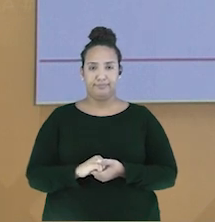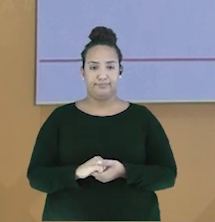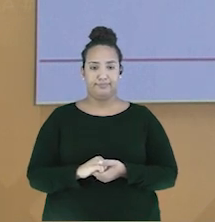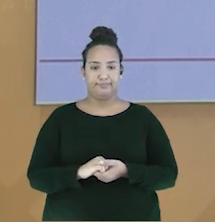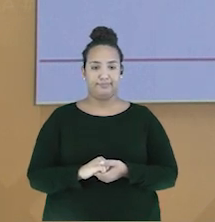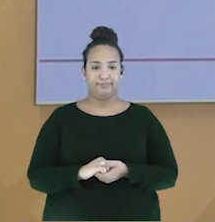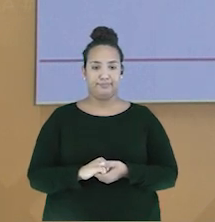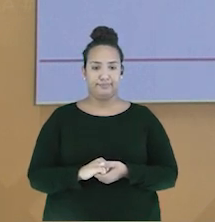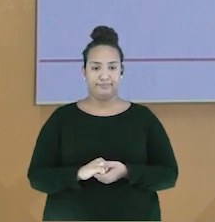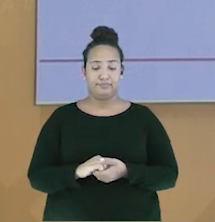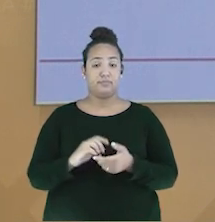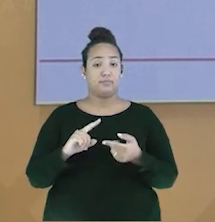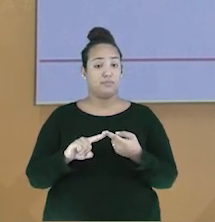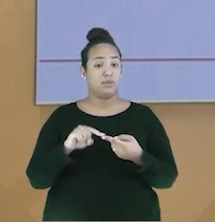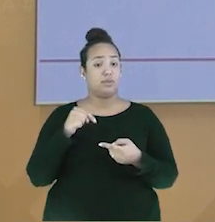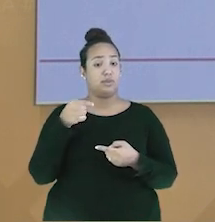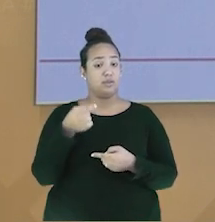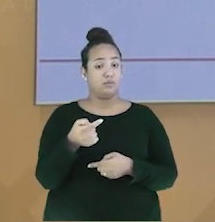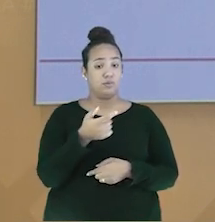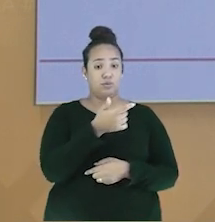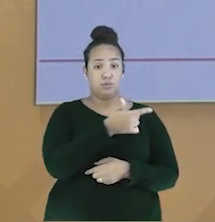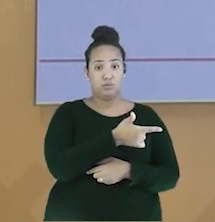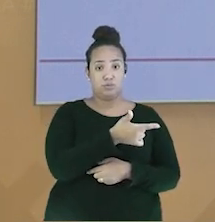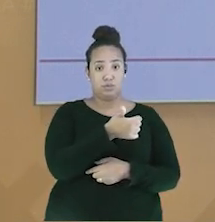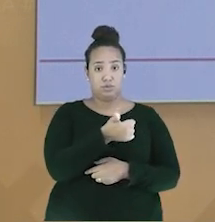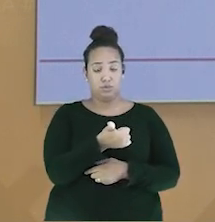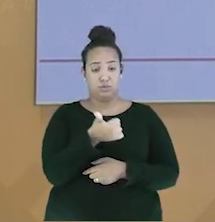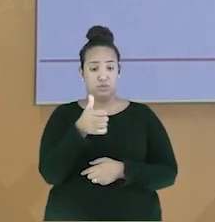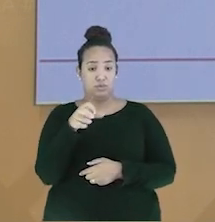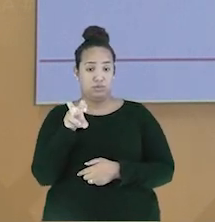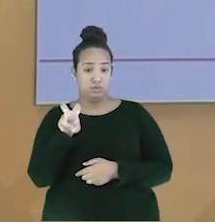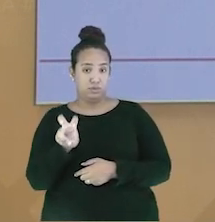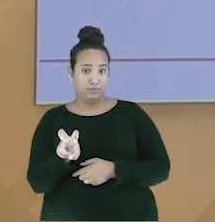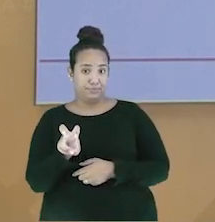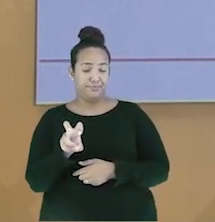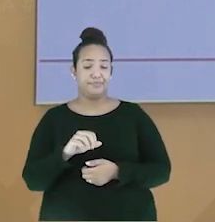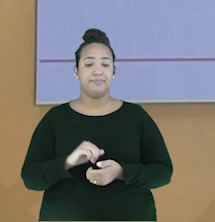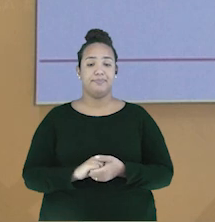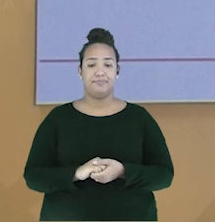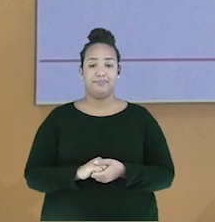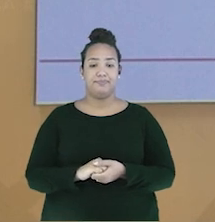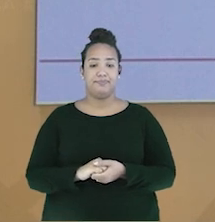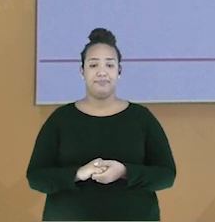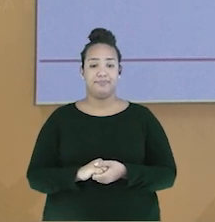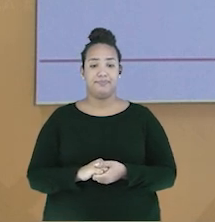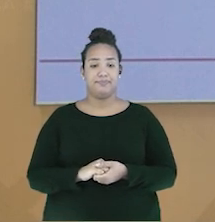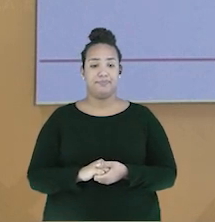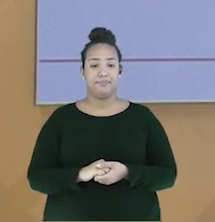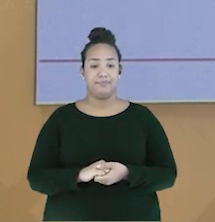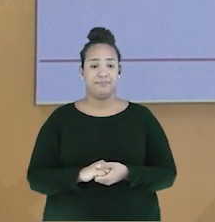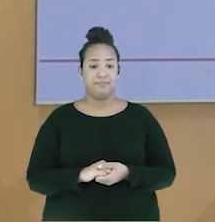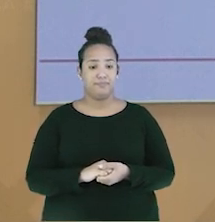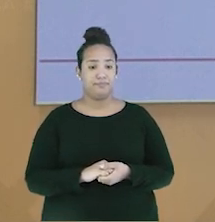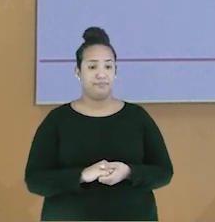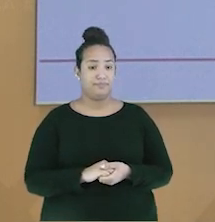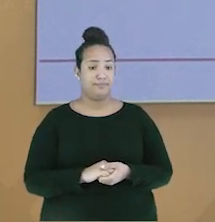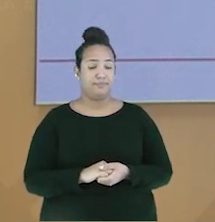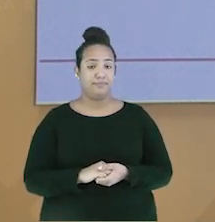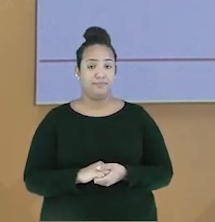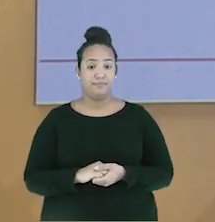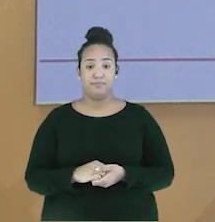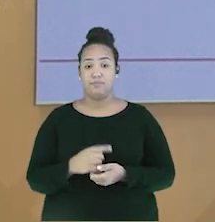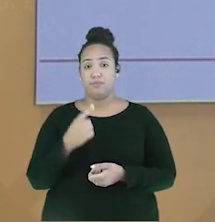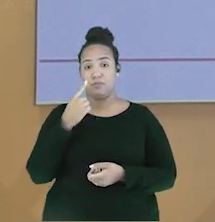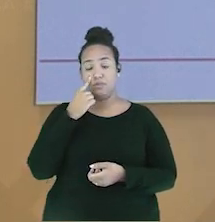146. Depois, colocamos o 215. 215. À esquerda dos números,